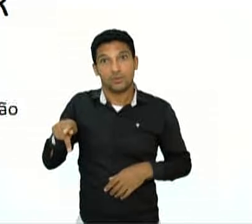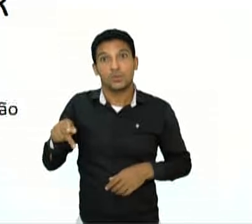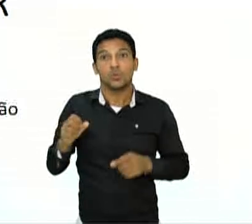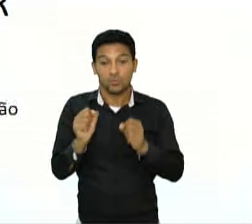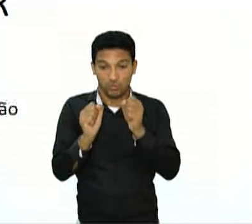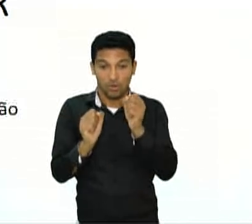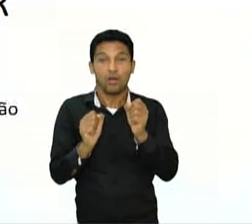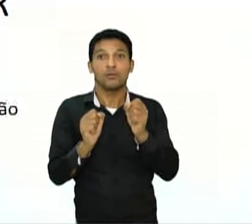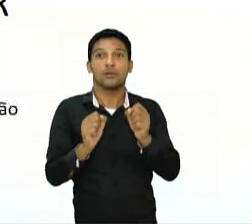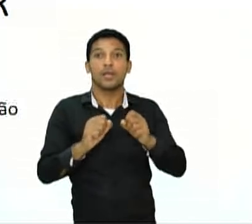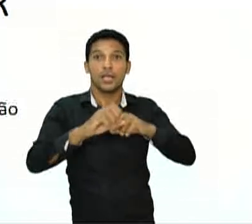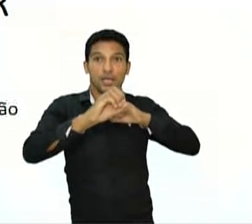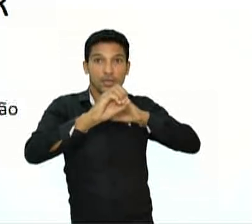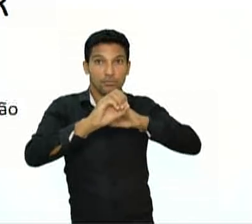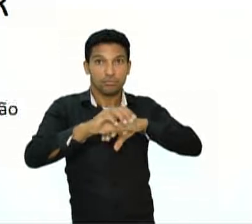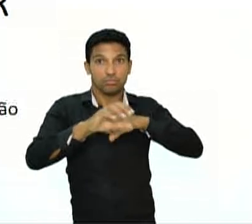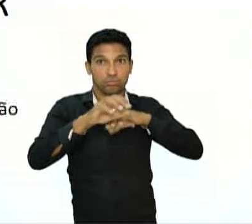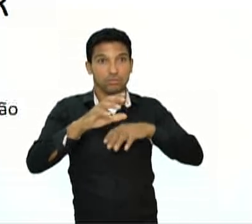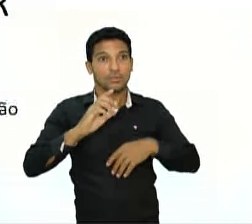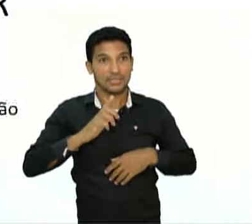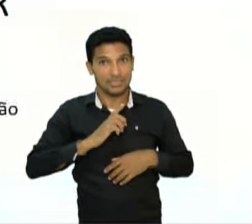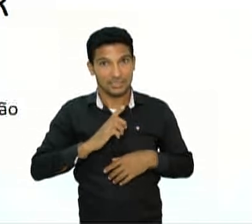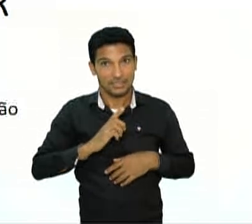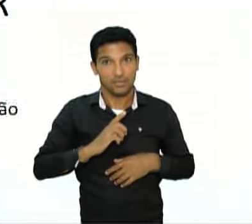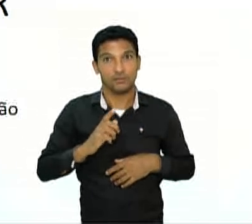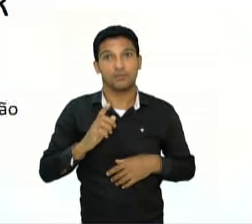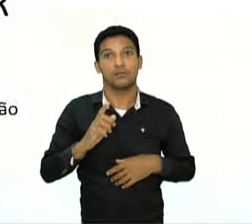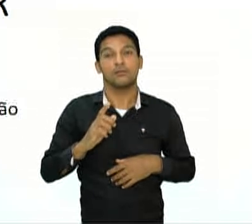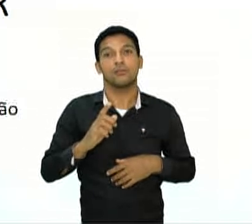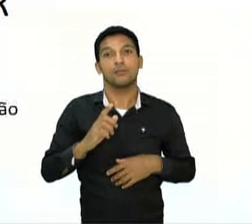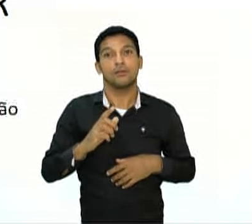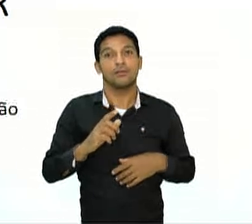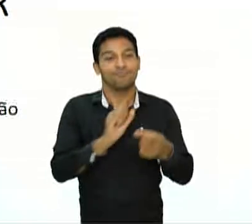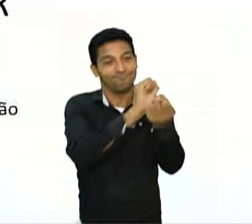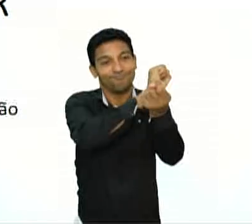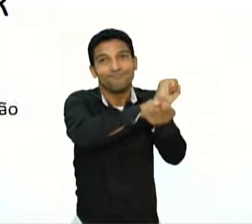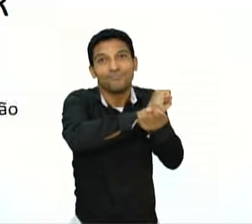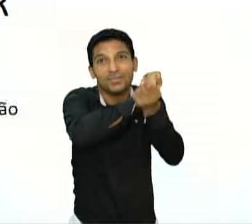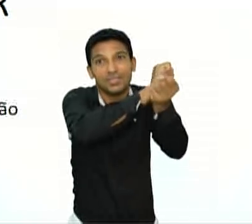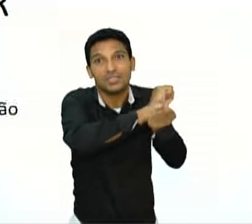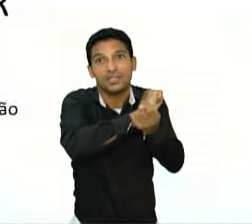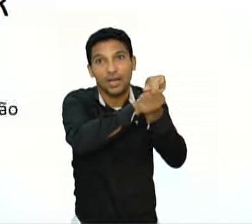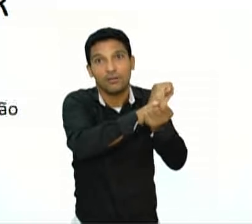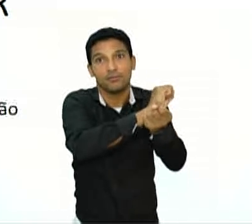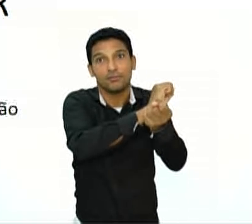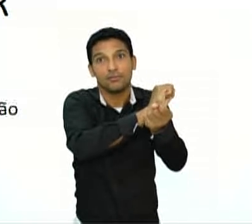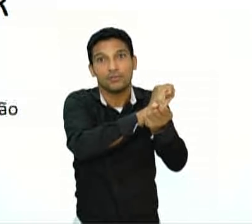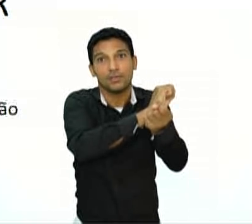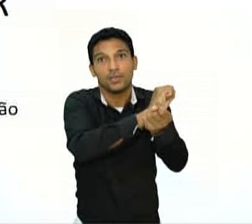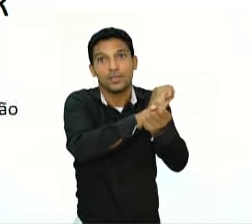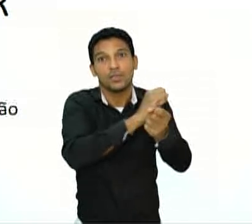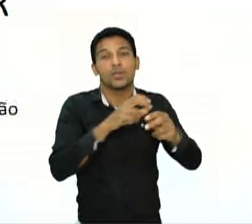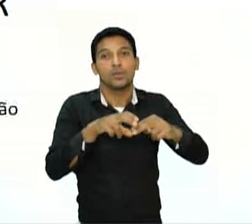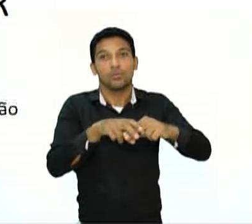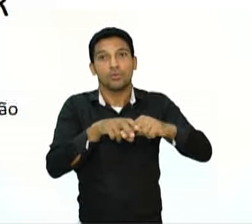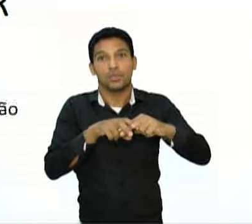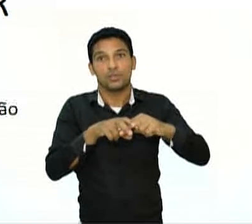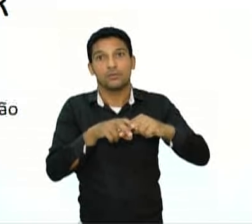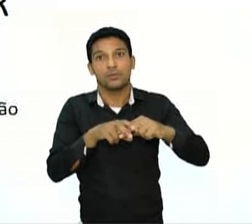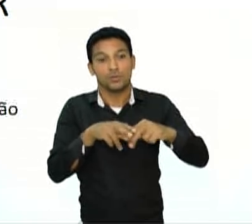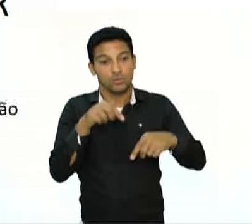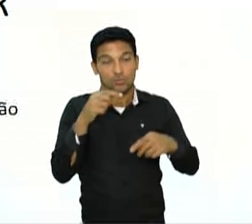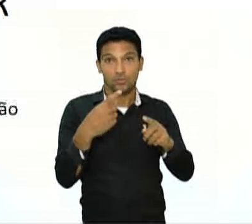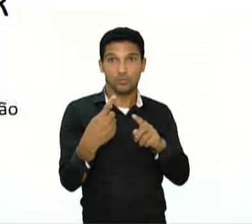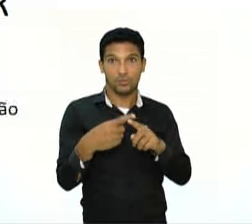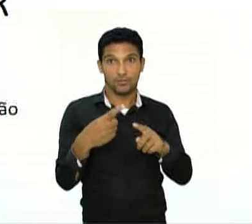trabalho. E o que acontece? O professor Cleto ensinou tanto os brancos, aqueles que eram brancos e ricos, quanto